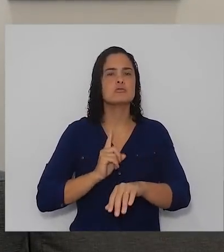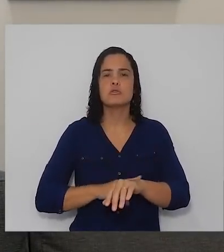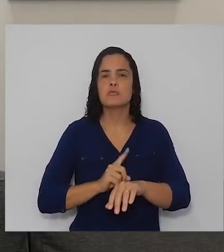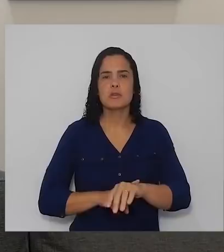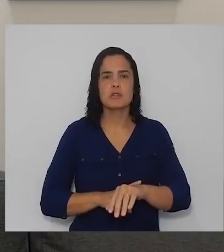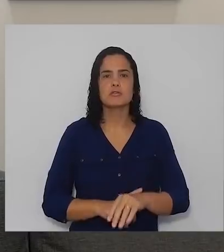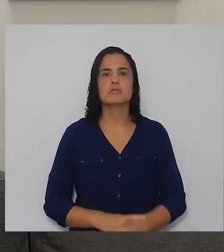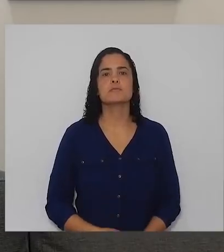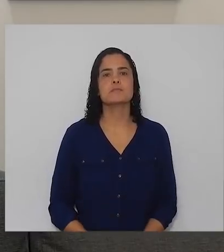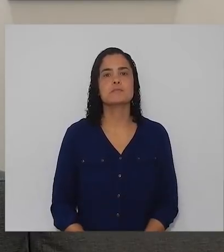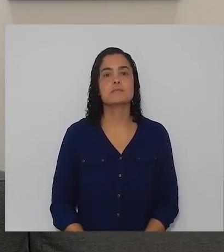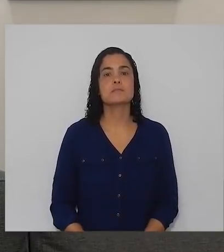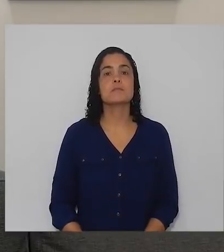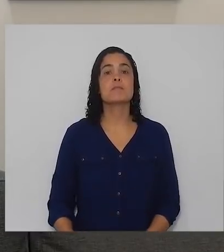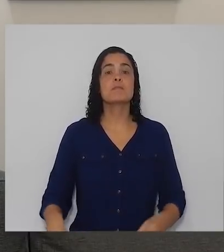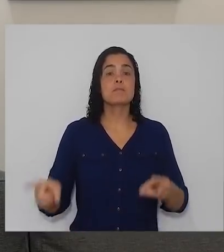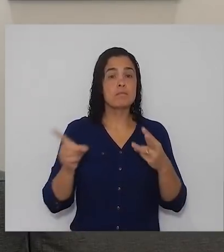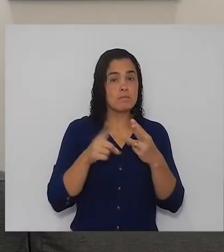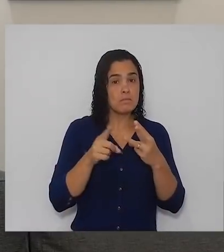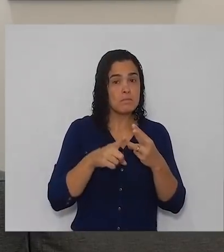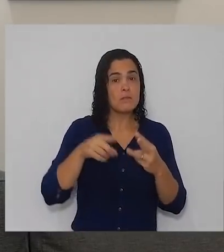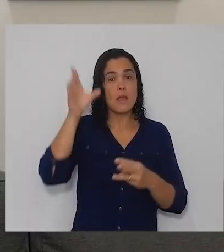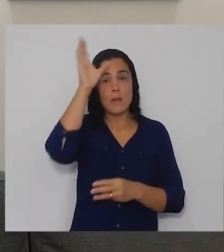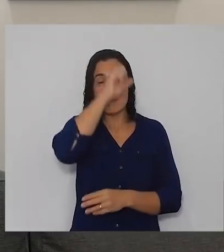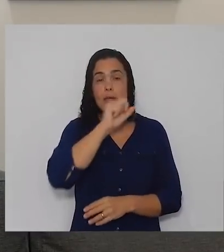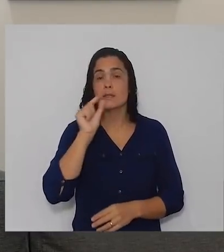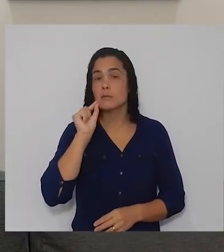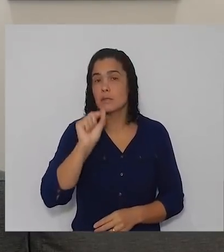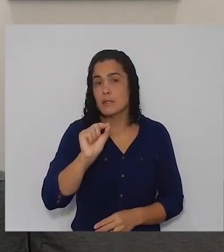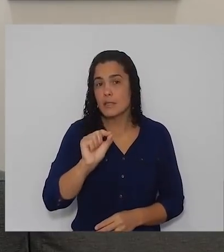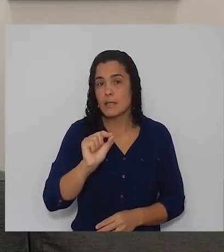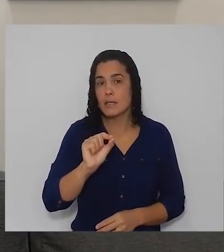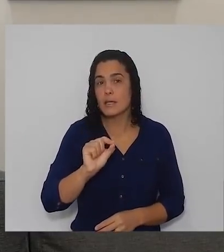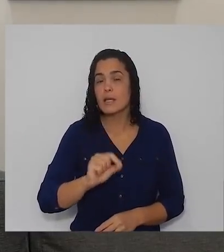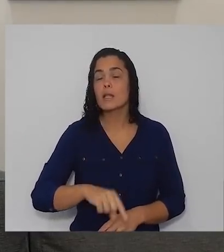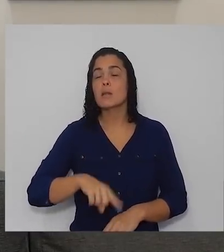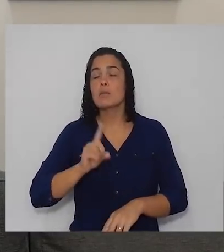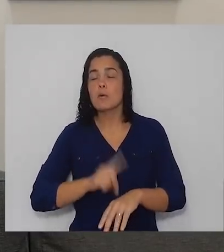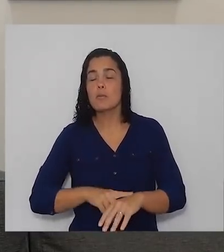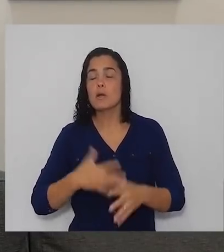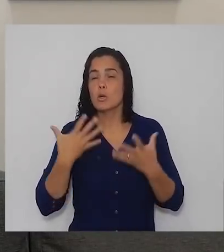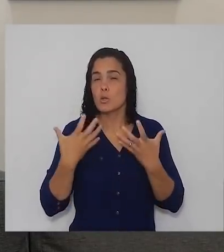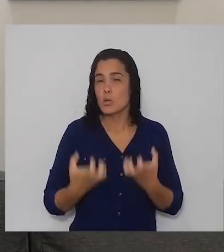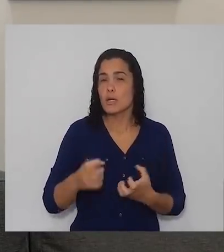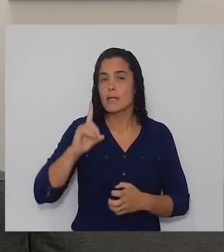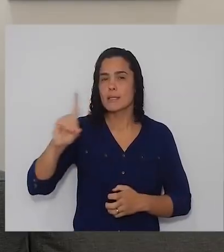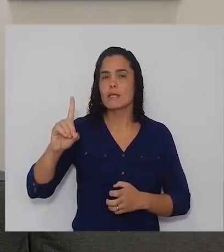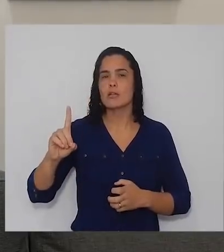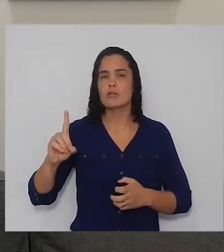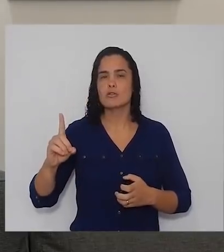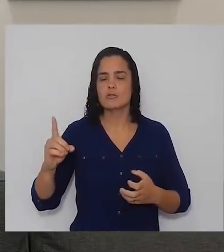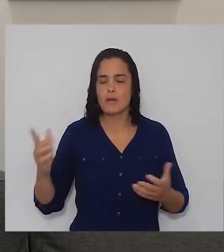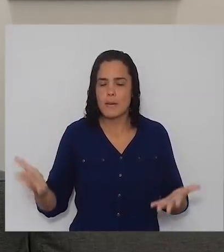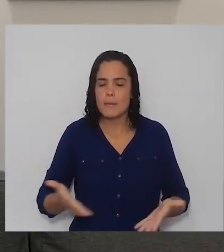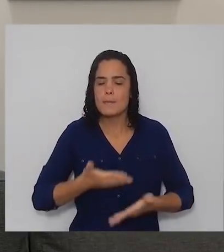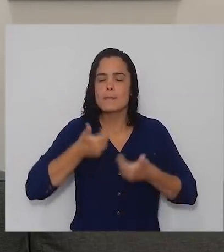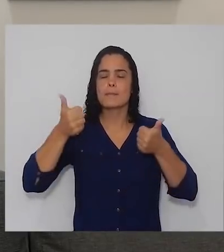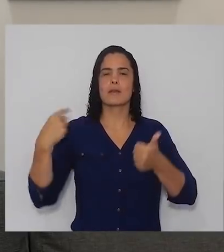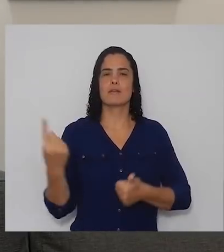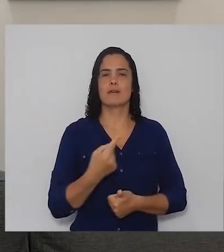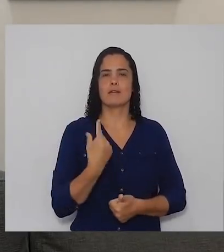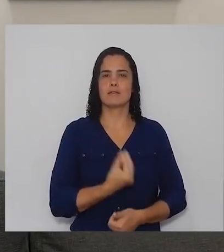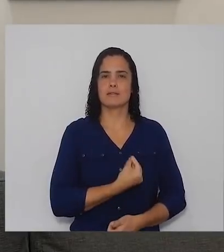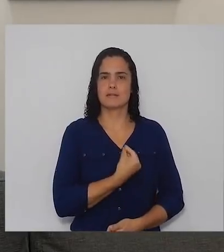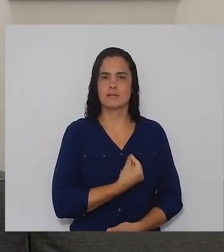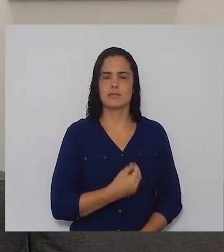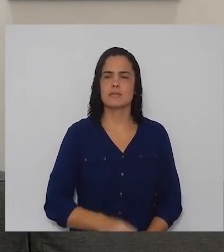também nos mostram que enquanto atravessamos este tempo de seca, Deus vai nos aperfeiçoar.